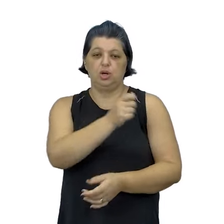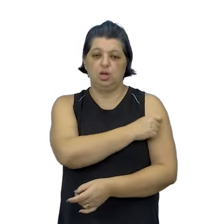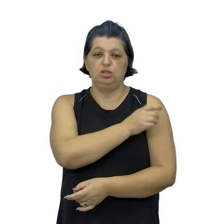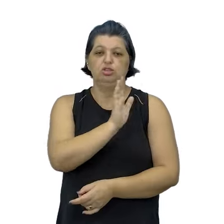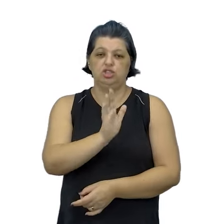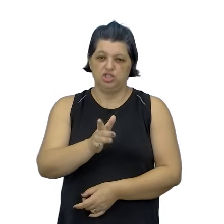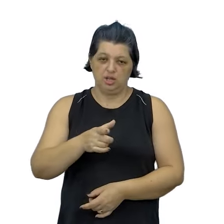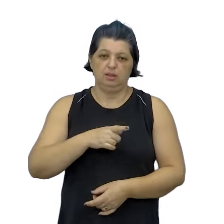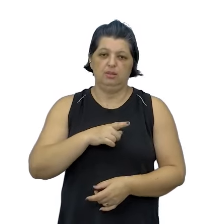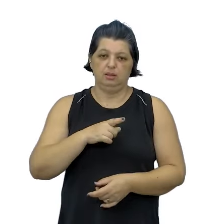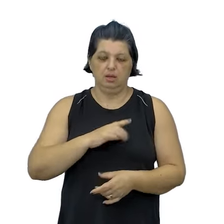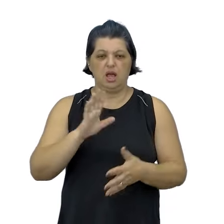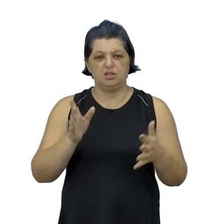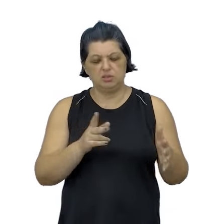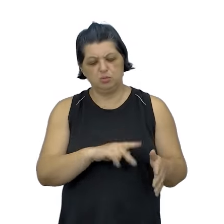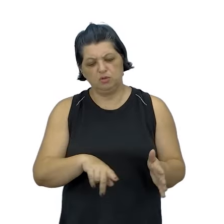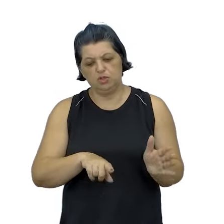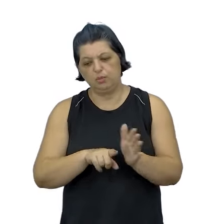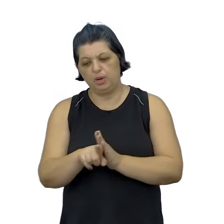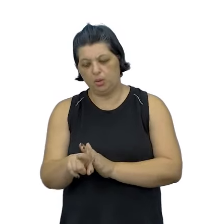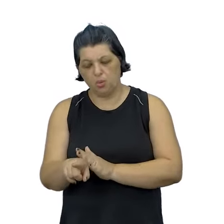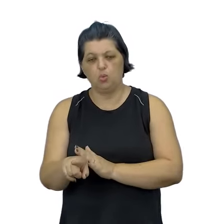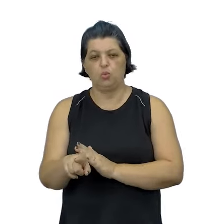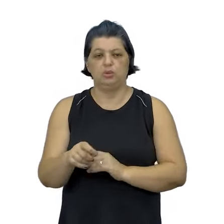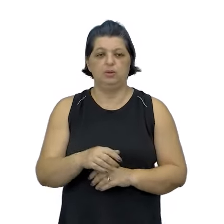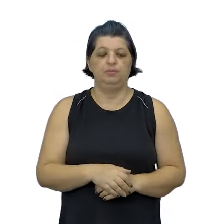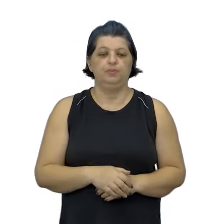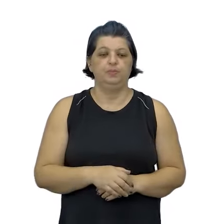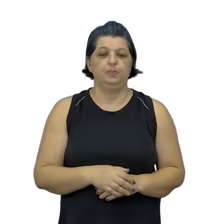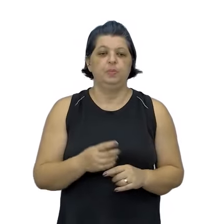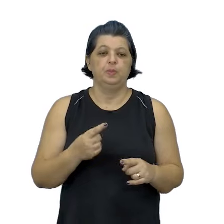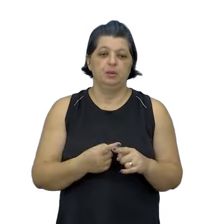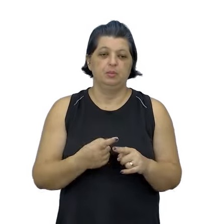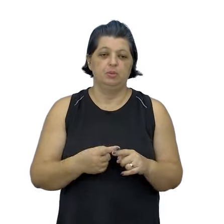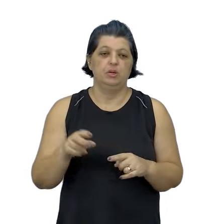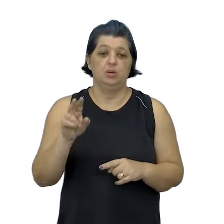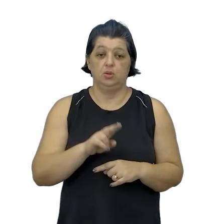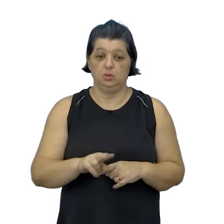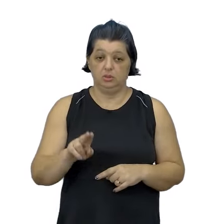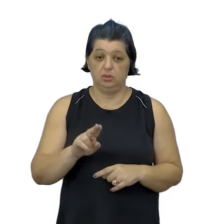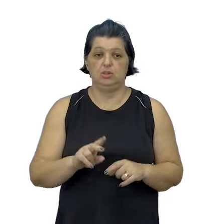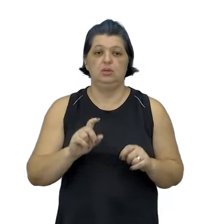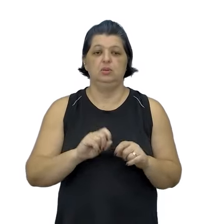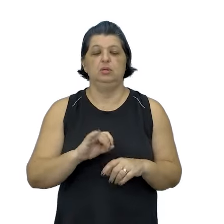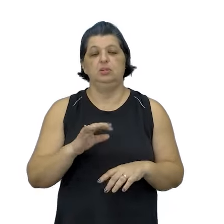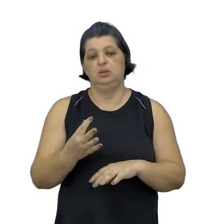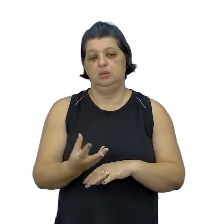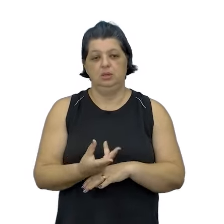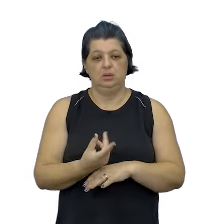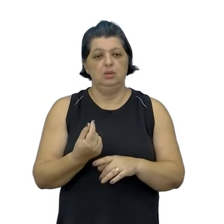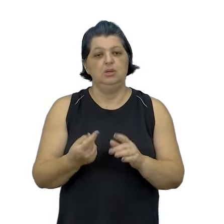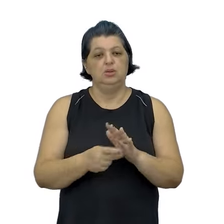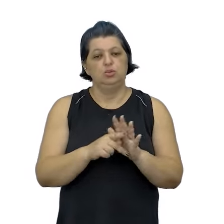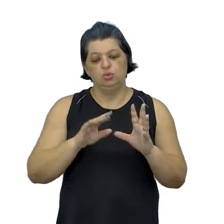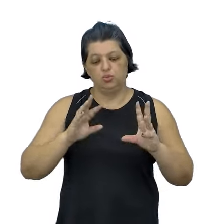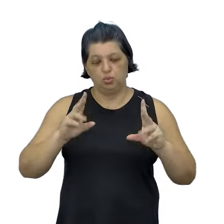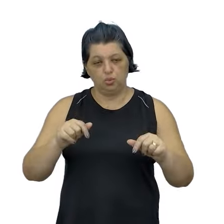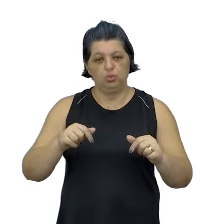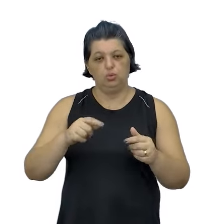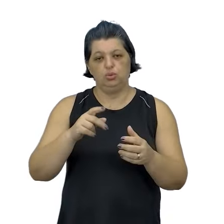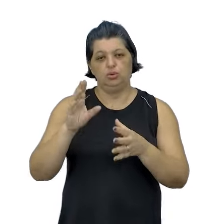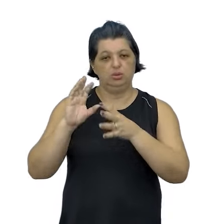professor questiona ali, ele problematiza, utilizar o repertório cultural próprio para ampliar o sentido do texto. Então,